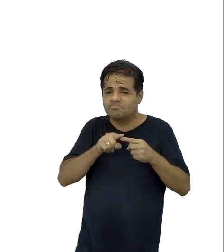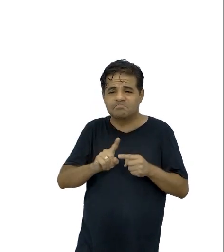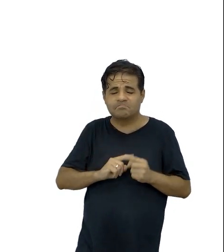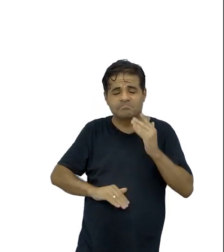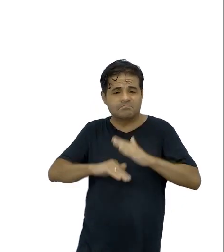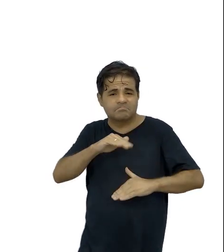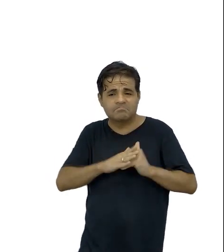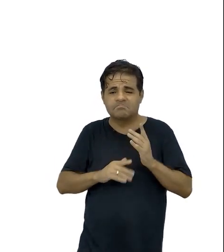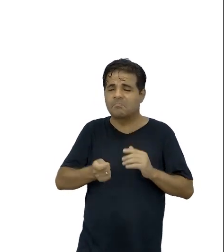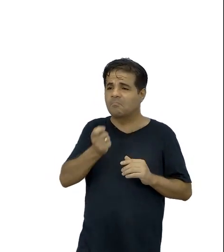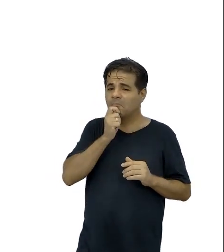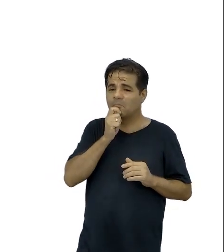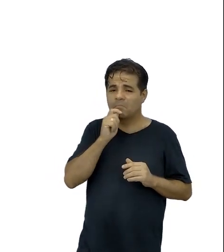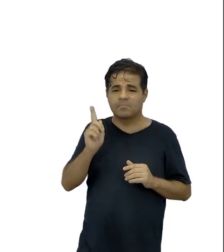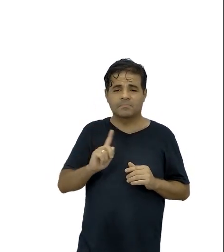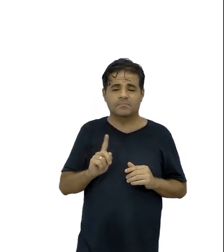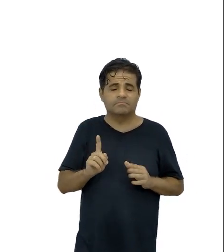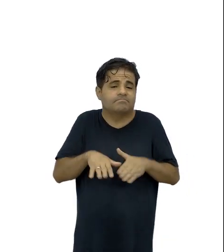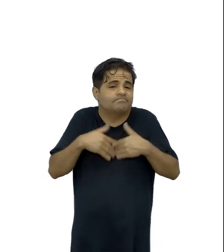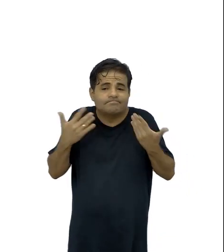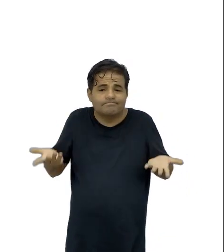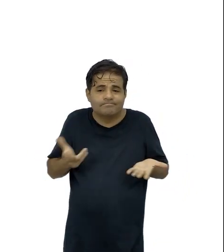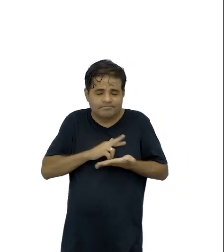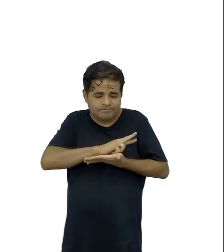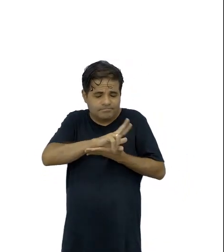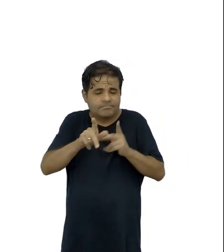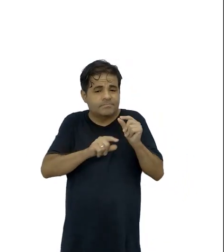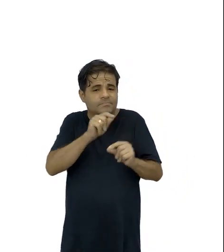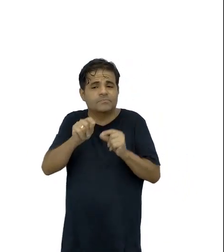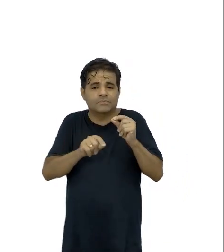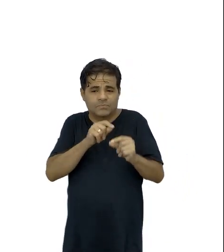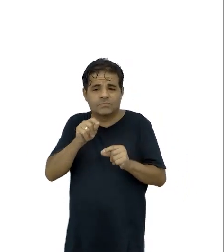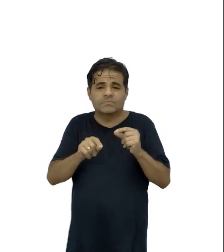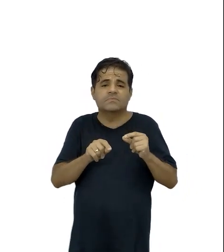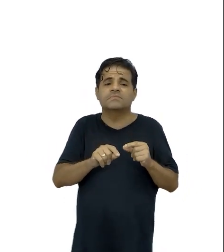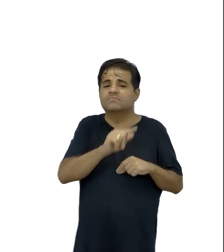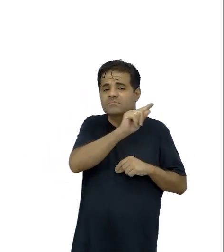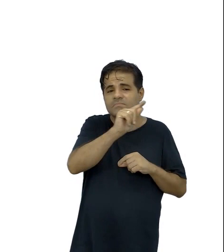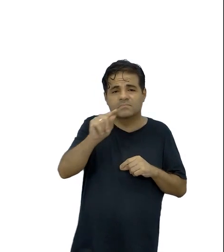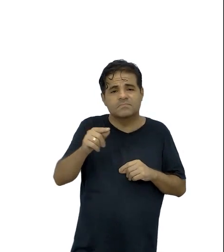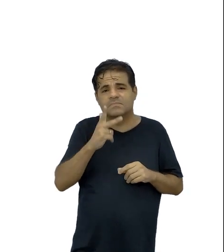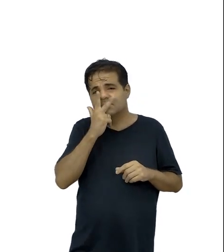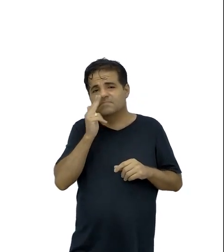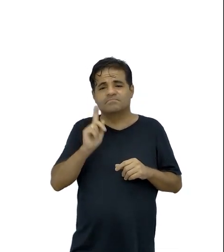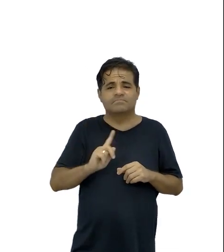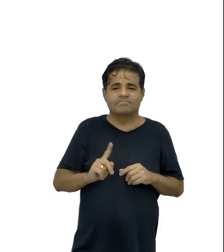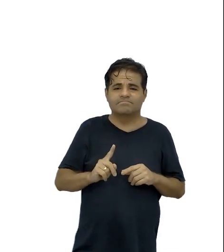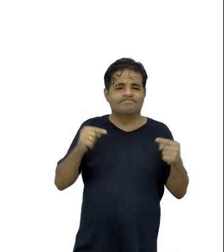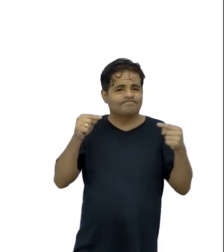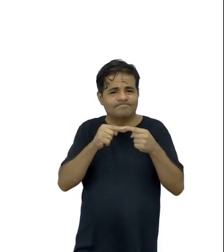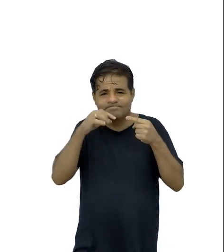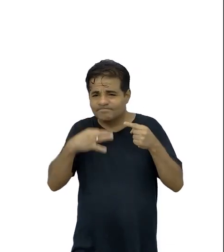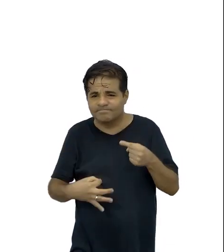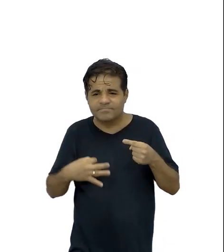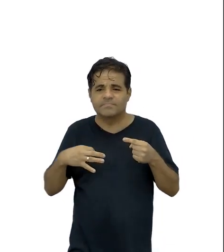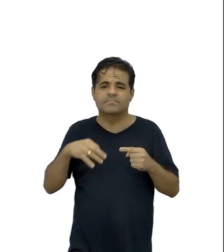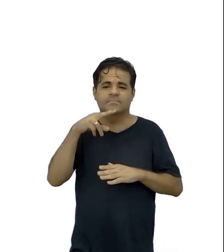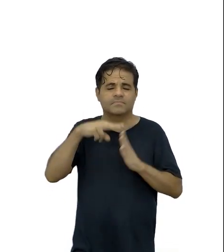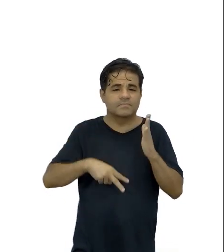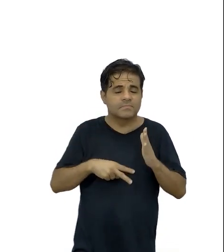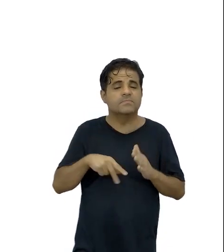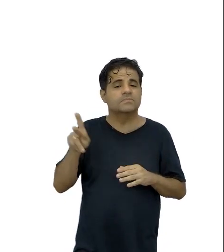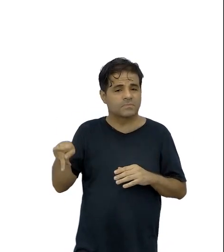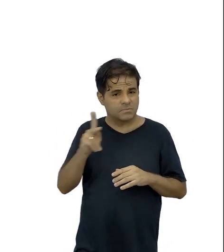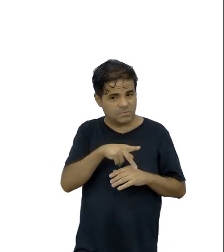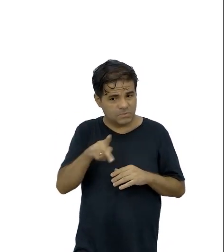ter prática, e entre outros motivos que eles não acham na leitura. Então, o